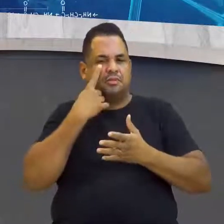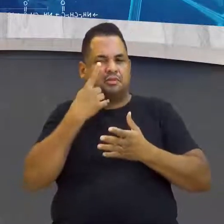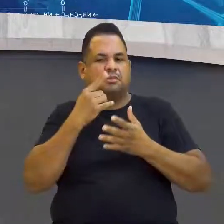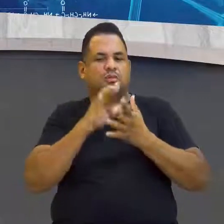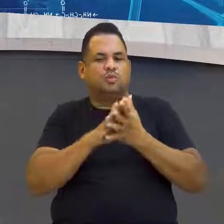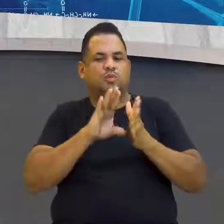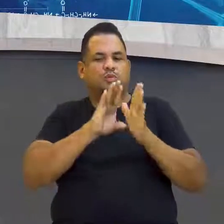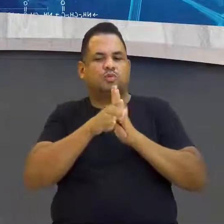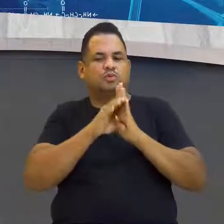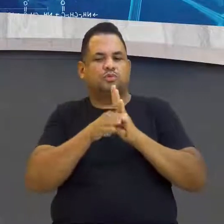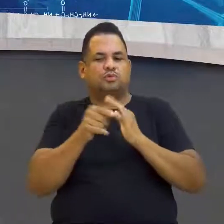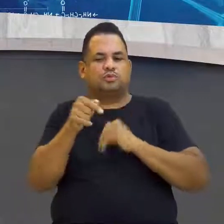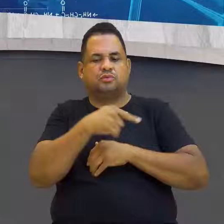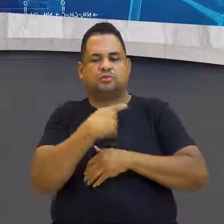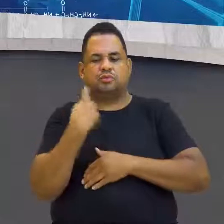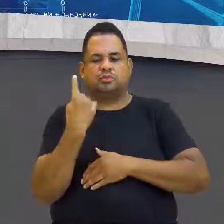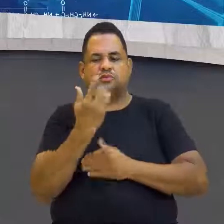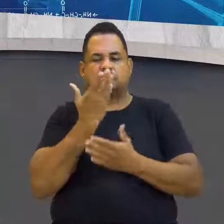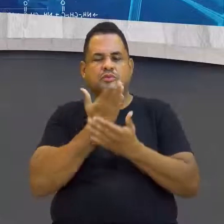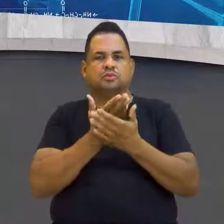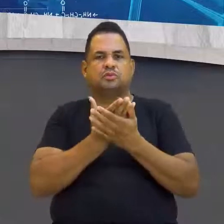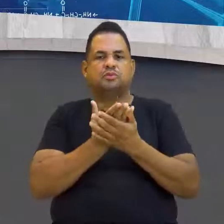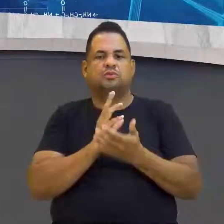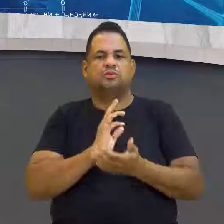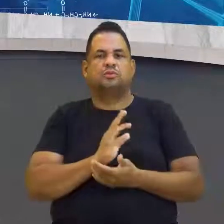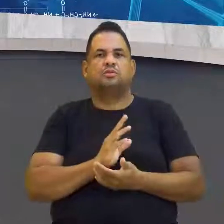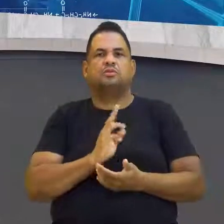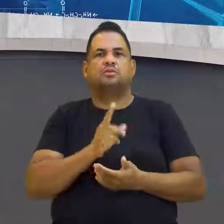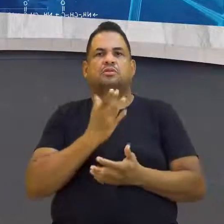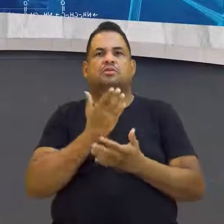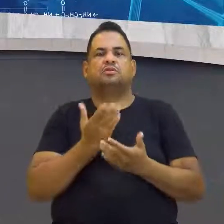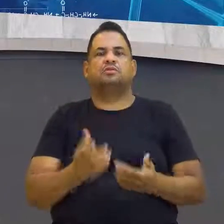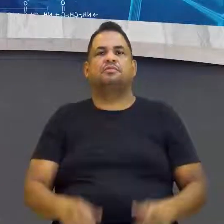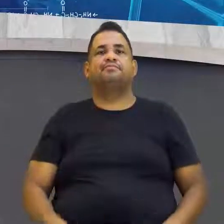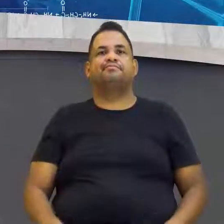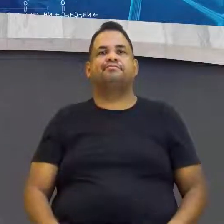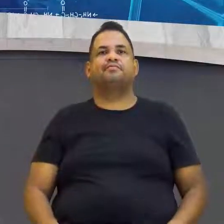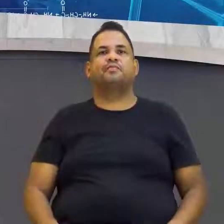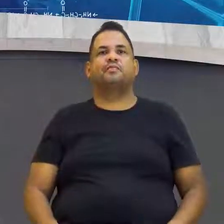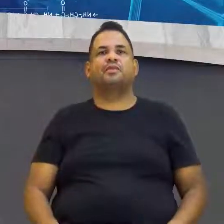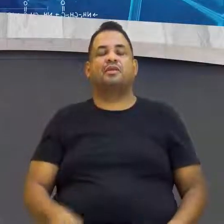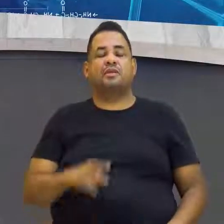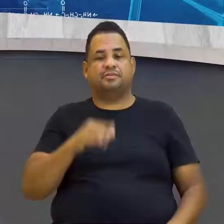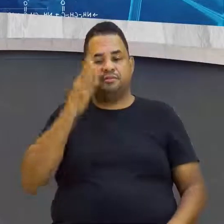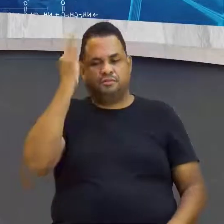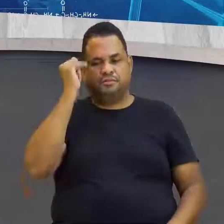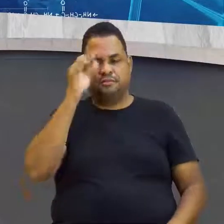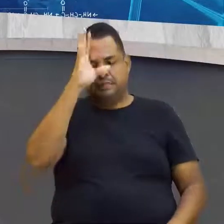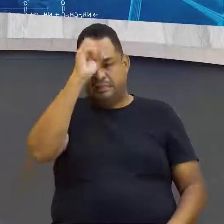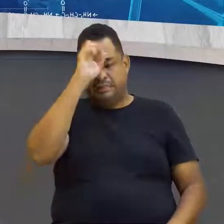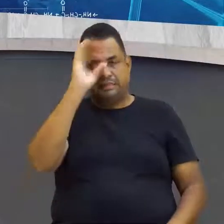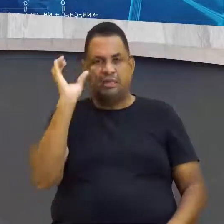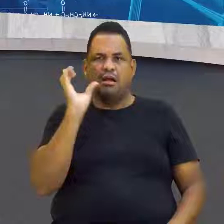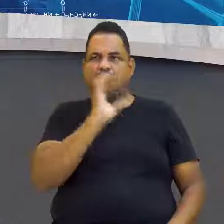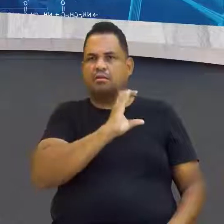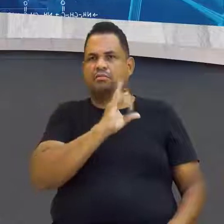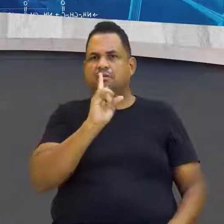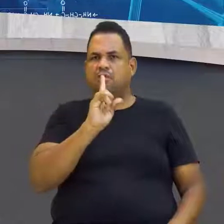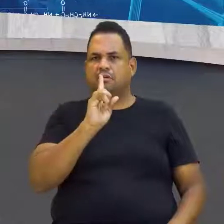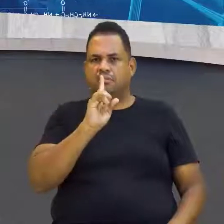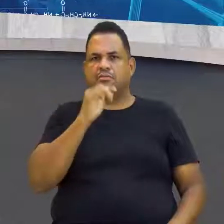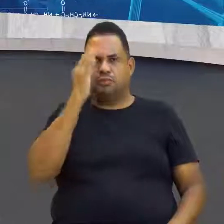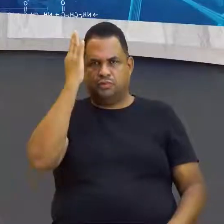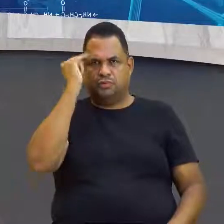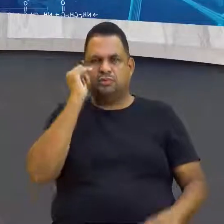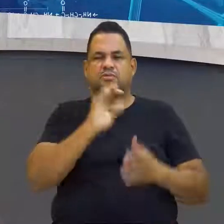foram abordados durante a nossa aula, não é isso? Mas eu sei que a gente não aprende tudo assim. A gente às vezes fica